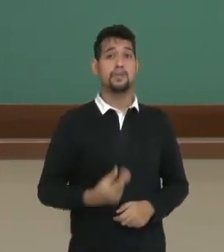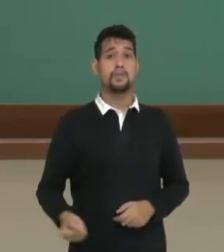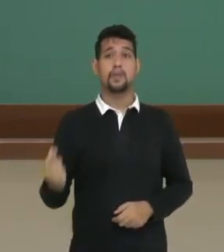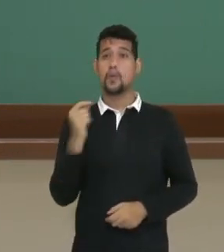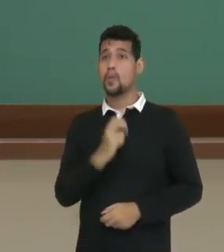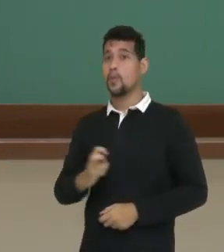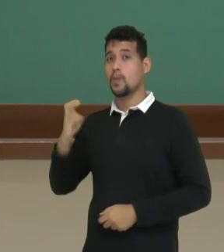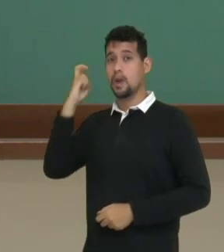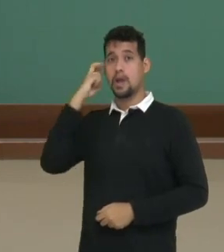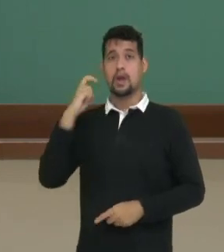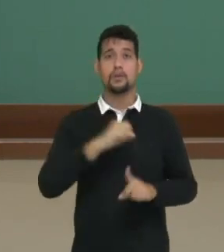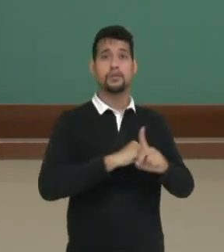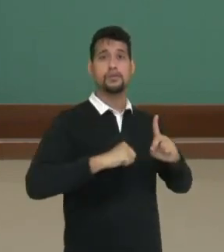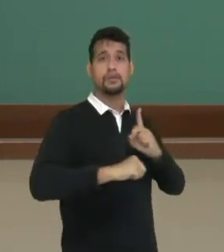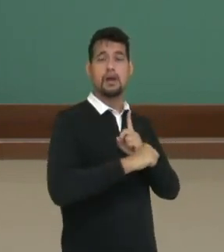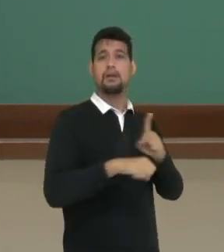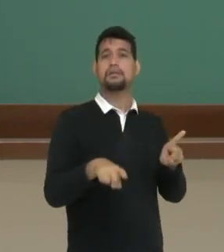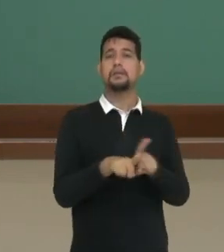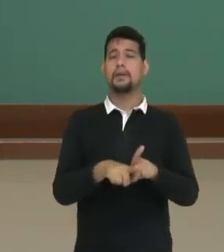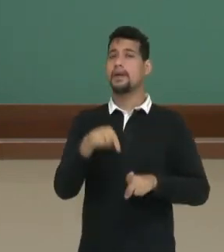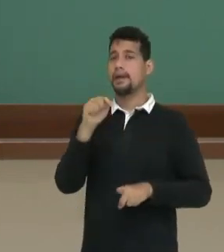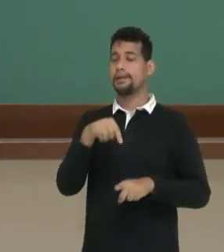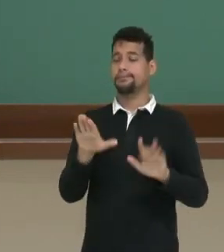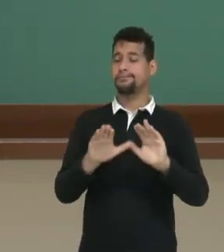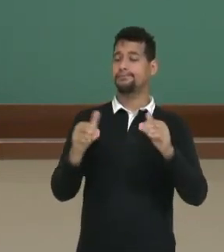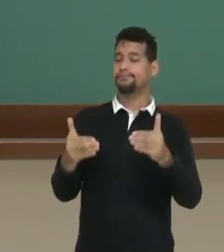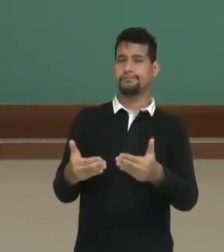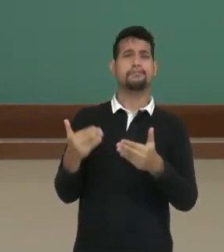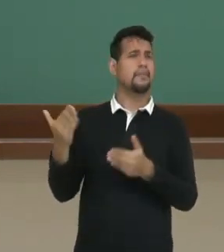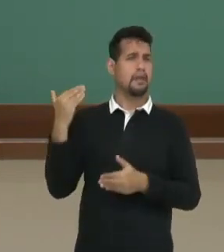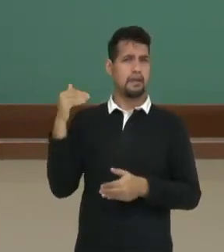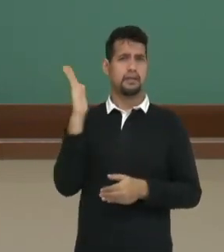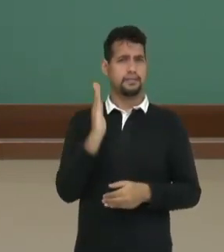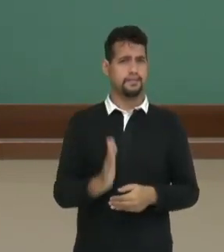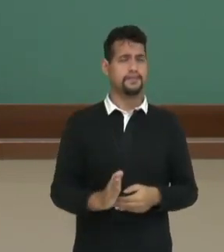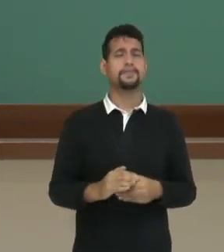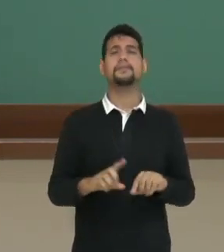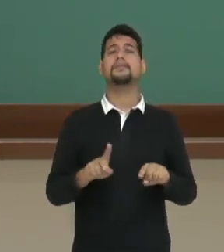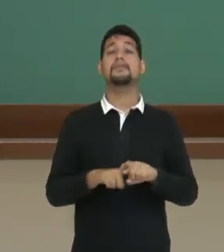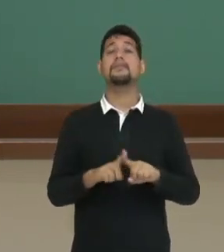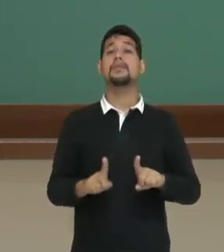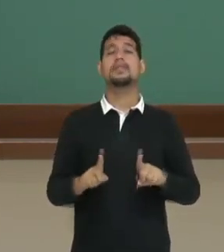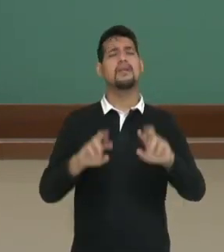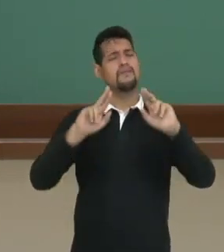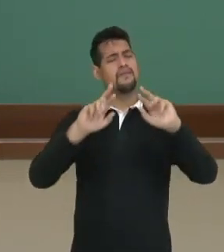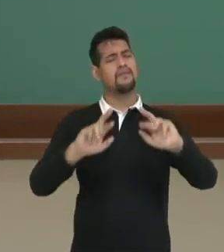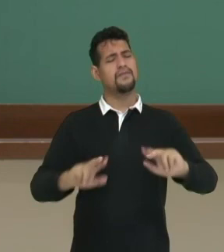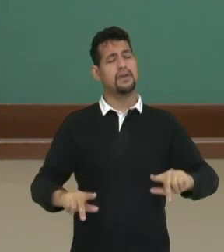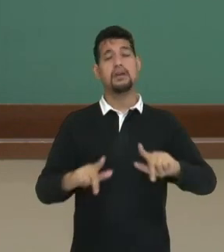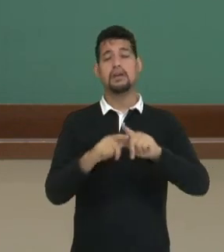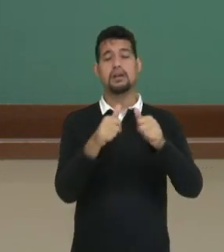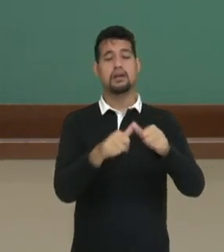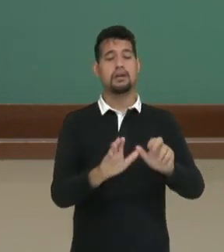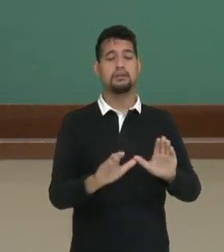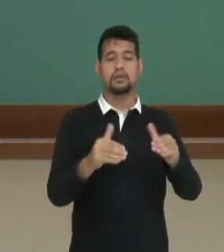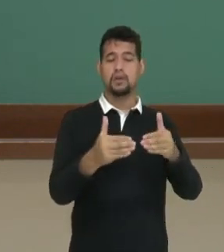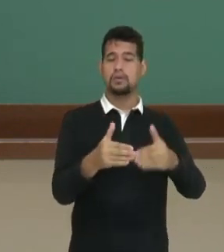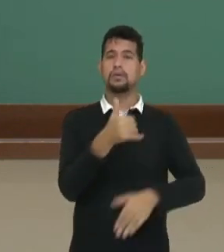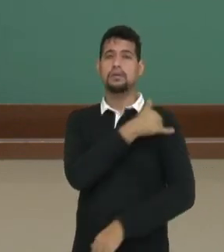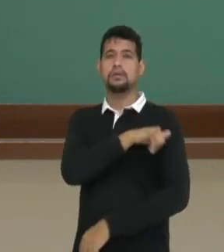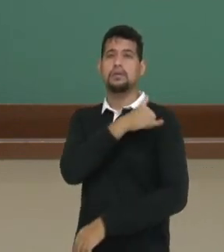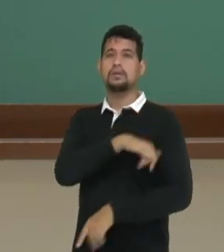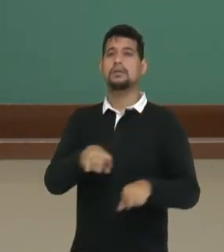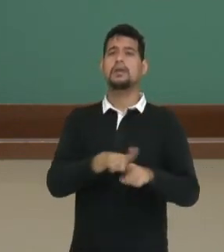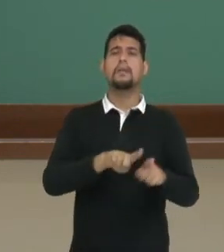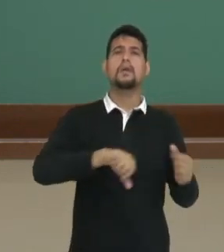cultural, social, né, aqui para a colônia e tantos outros aspectos, né. E o estabelecimento da corte no Rio de Janeiro e